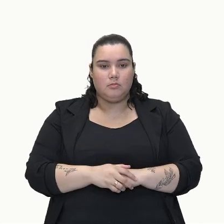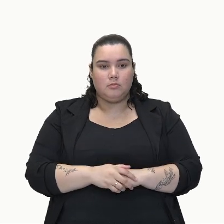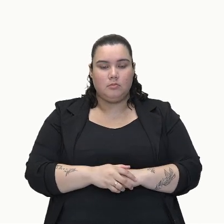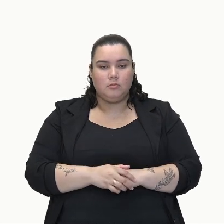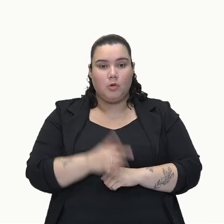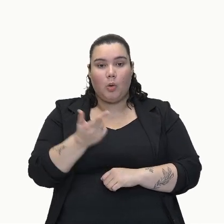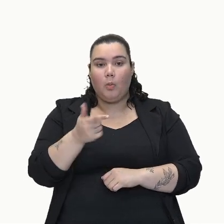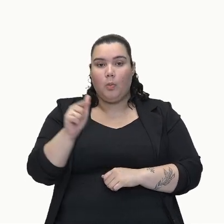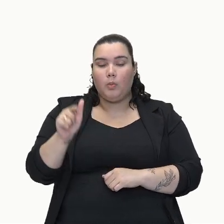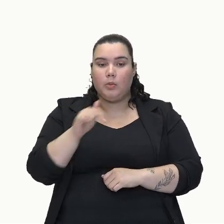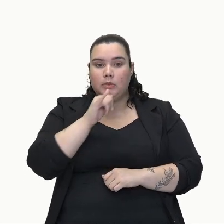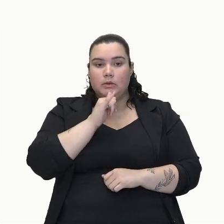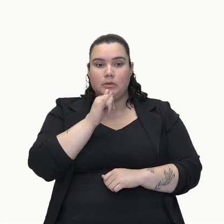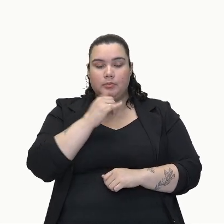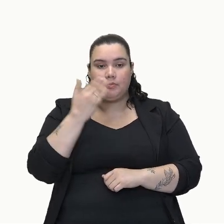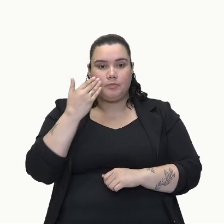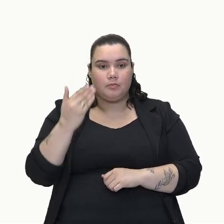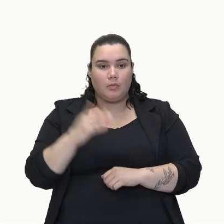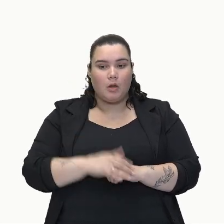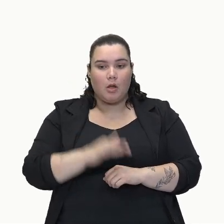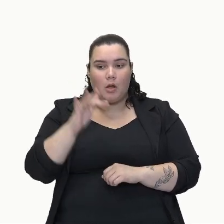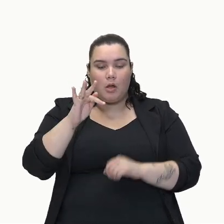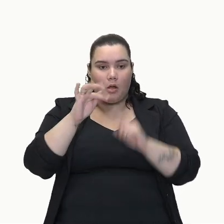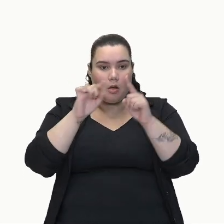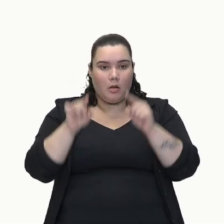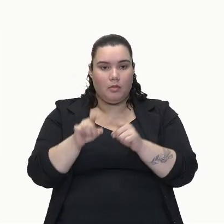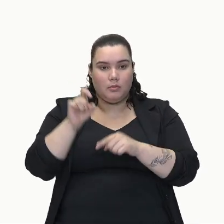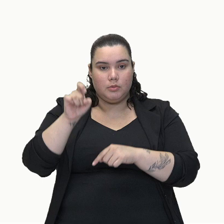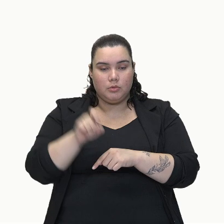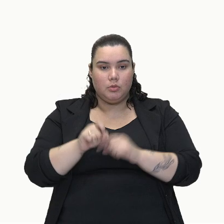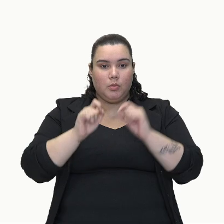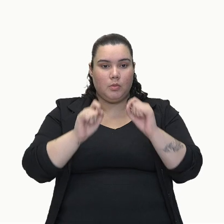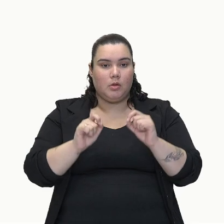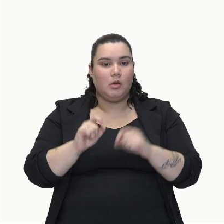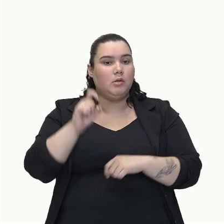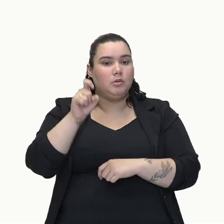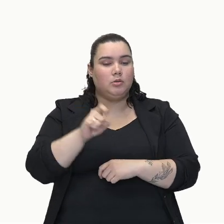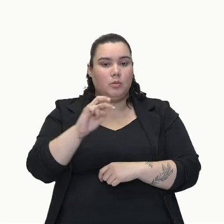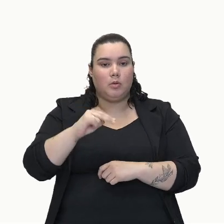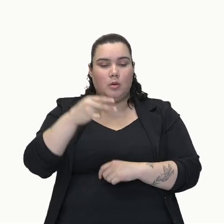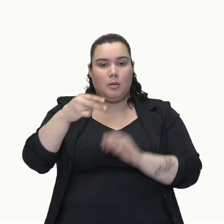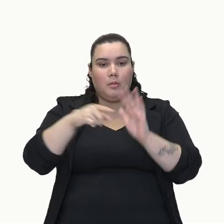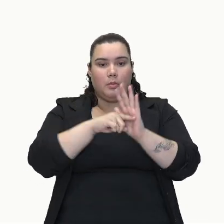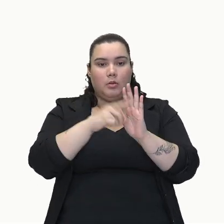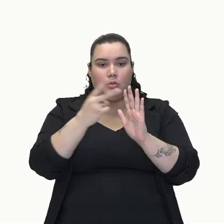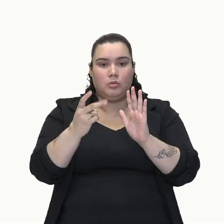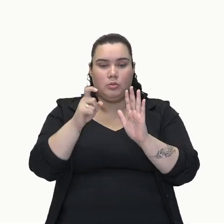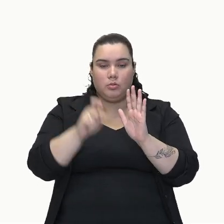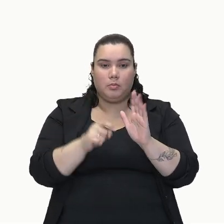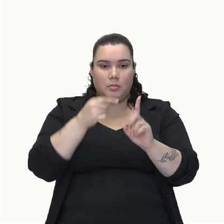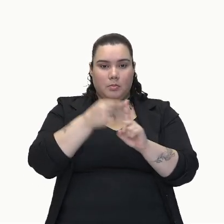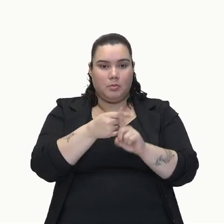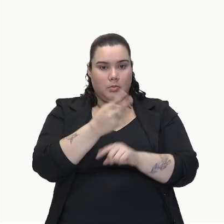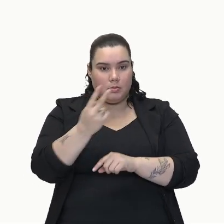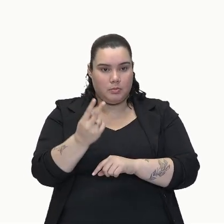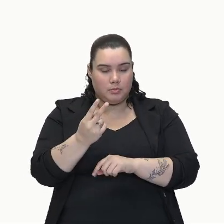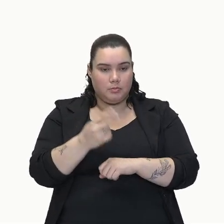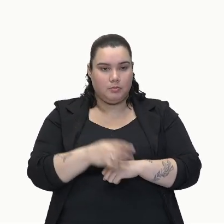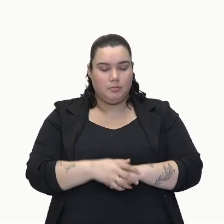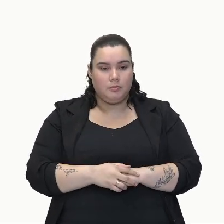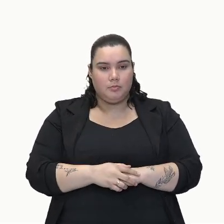Vejam o próximo exemplo. A função f de x é igual a x ao quadrado menos 2x mais